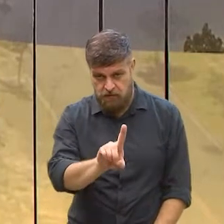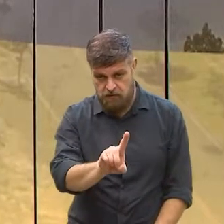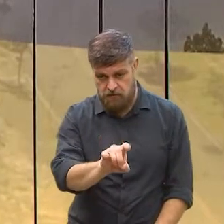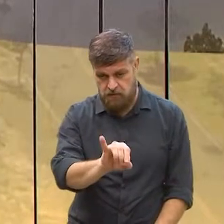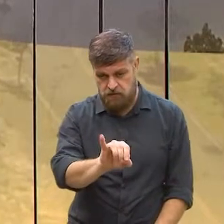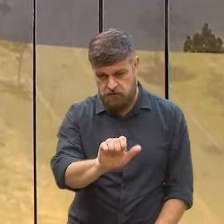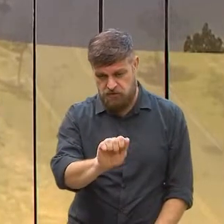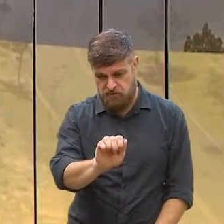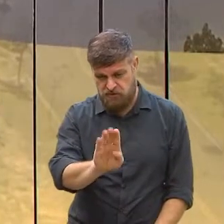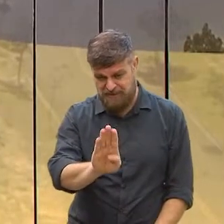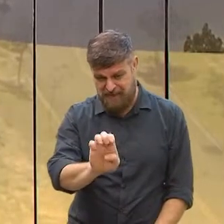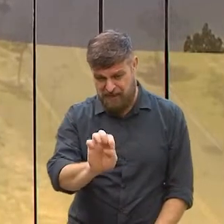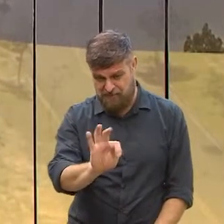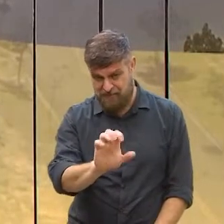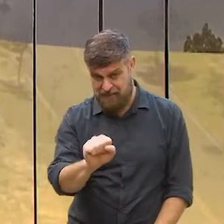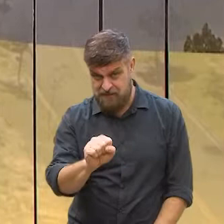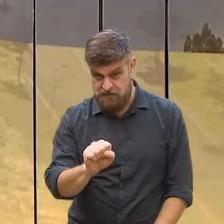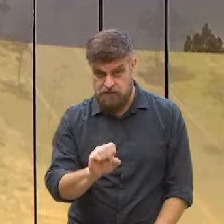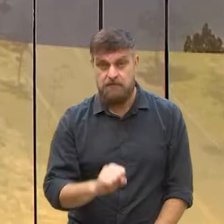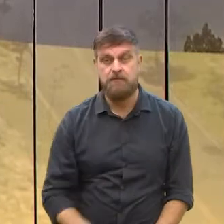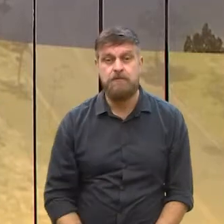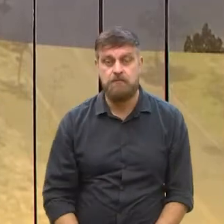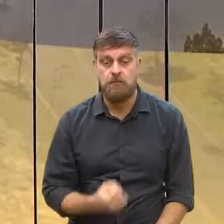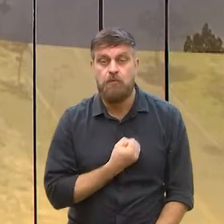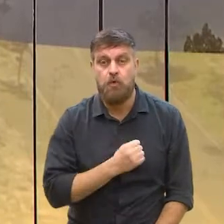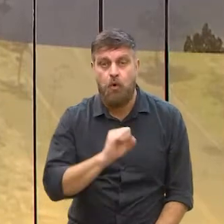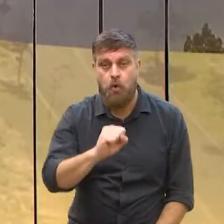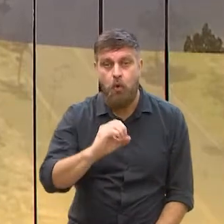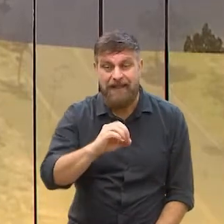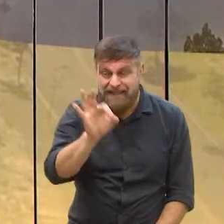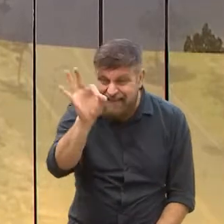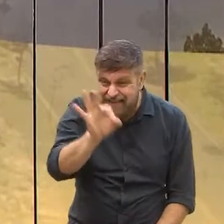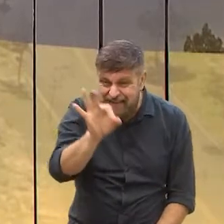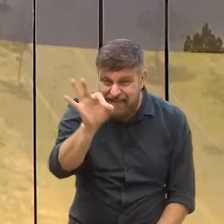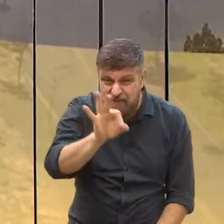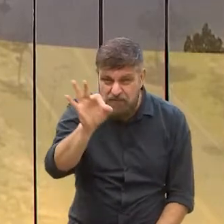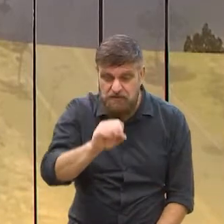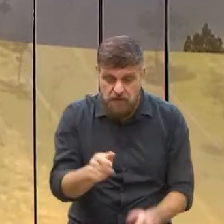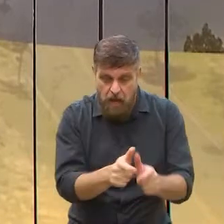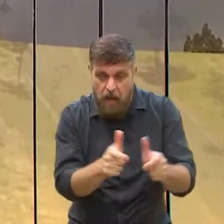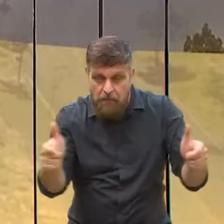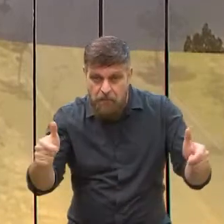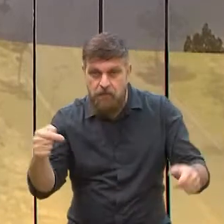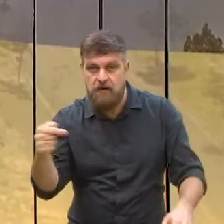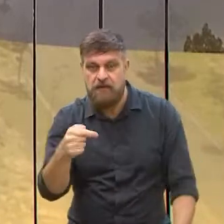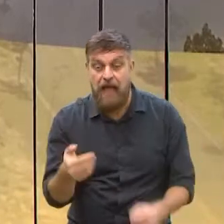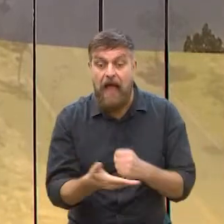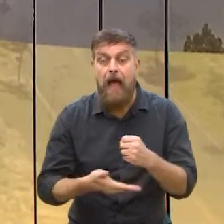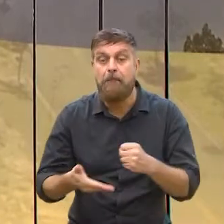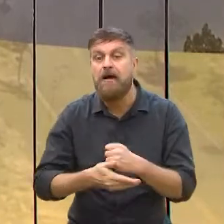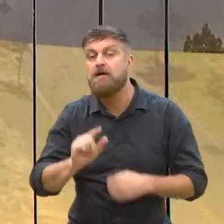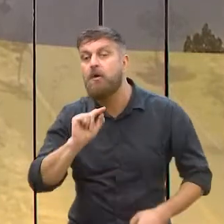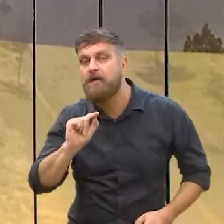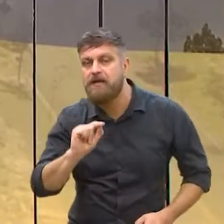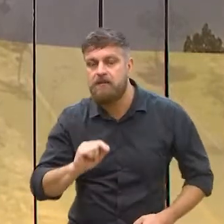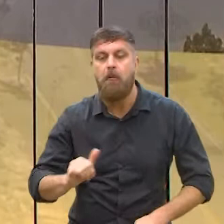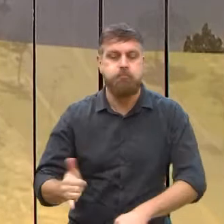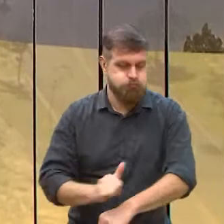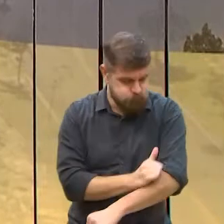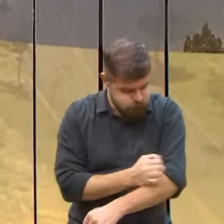mais de 80% dos pacientes com diabetes, esse mais comum, diabetes tipo 2, tem obesidade como fundo, são